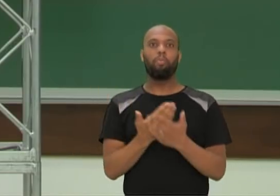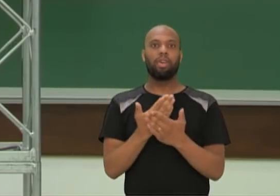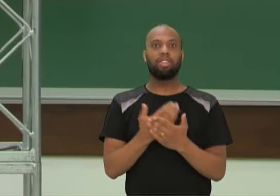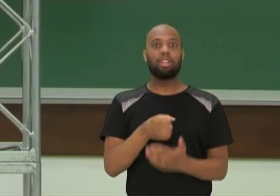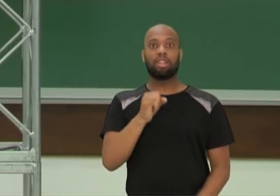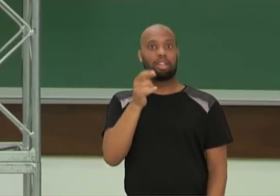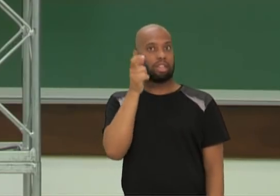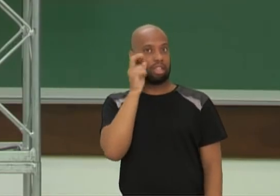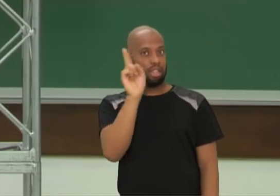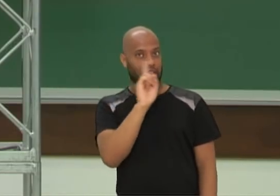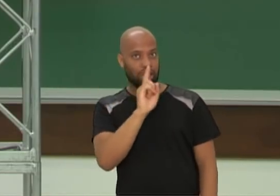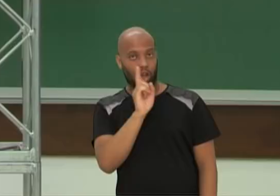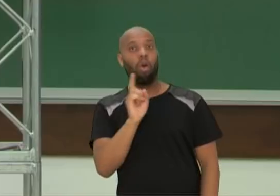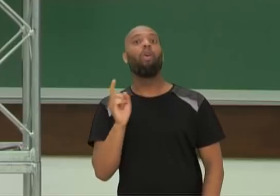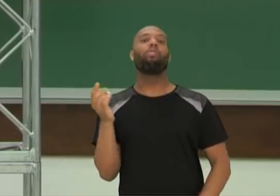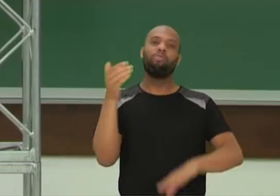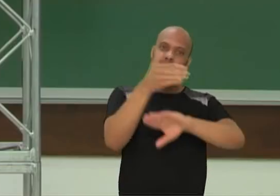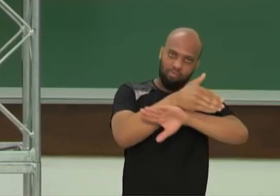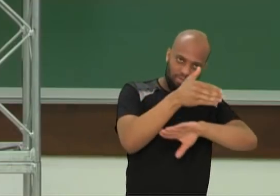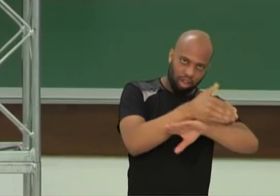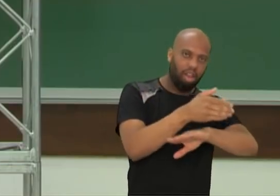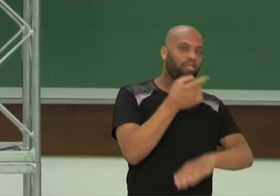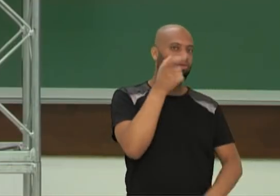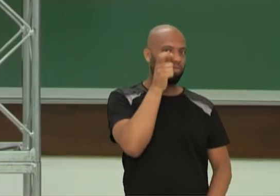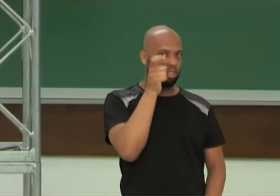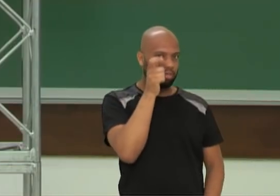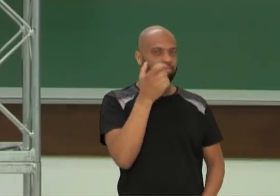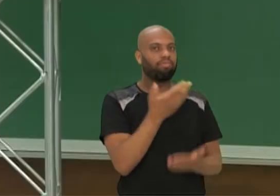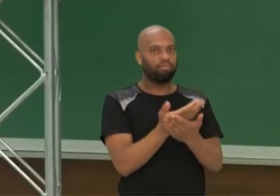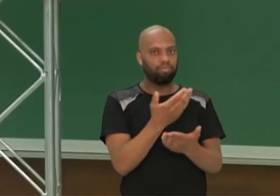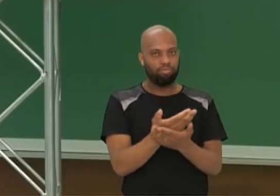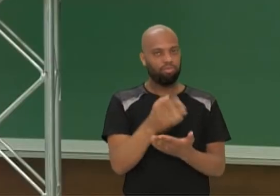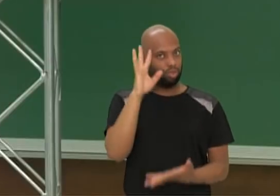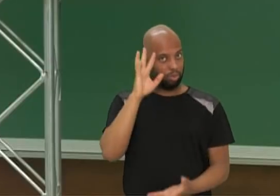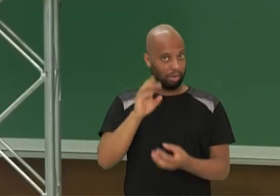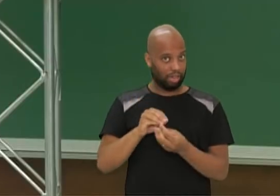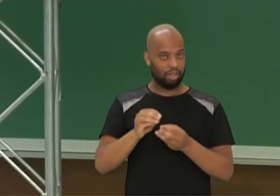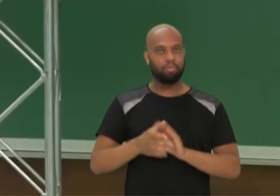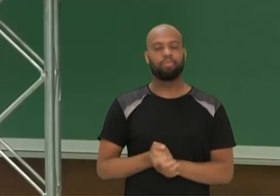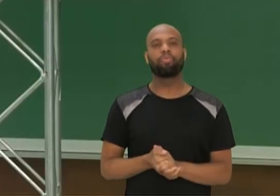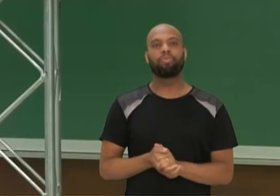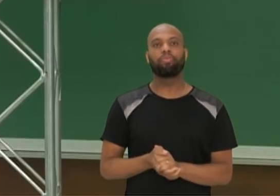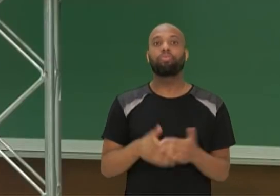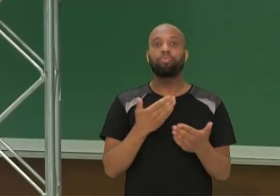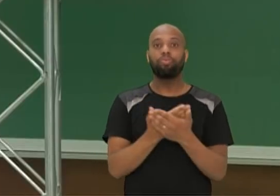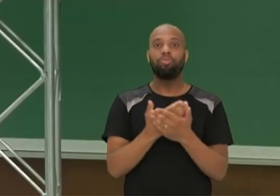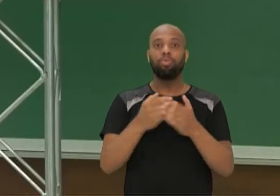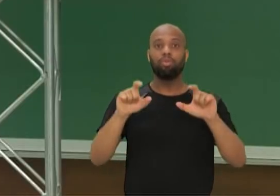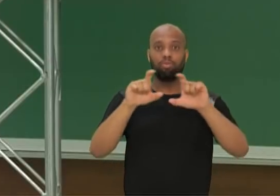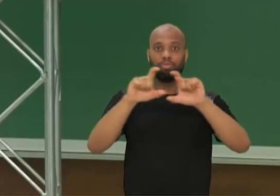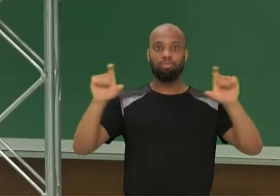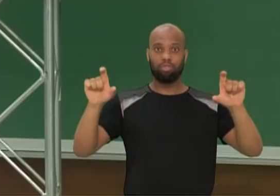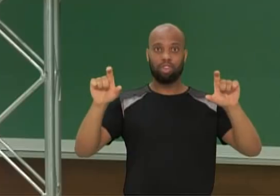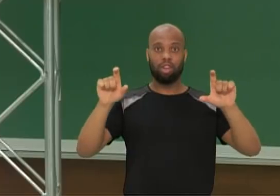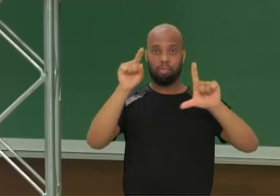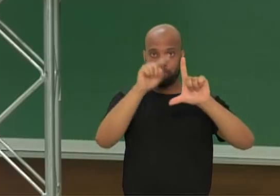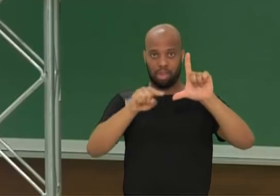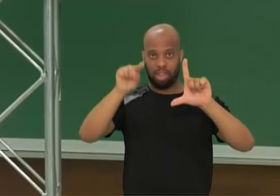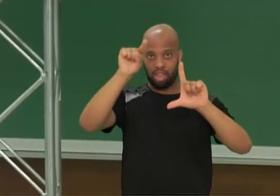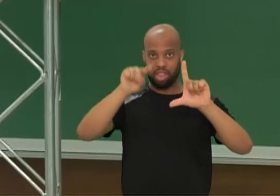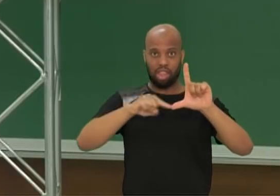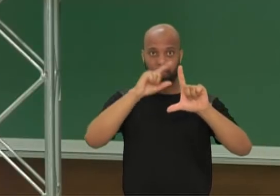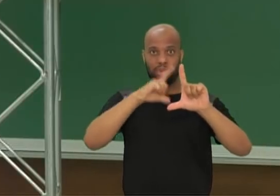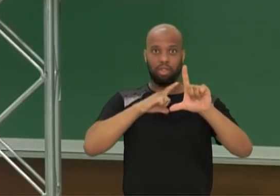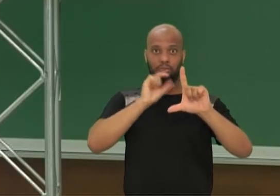não assistiu, vai assistir que você vai entender do que eu estou falando. Nós vamos ver então a equação da parábola com eixo de